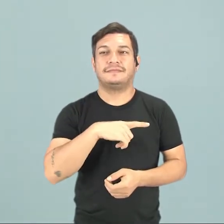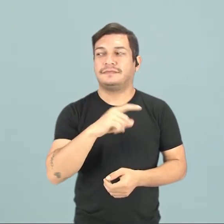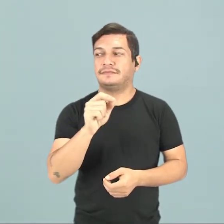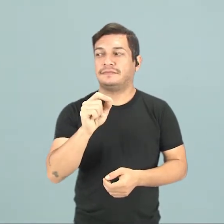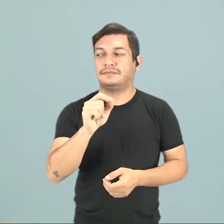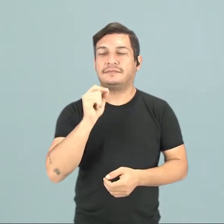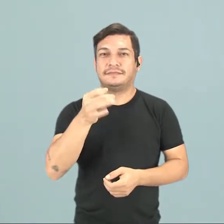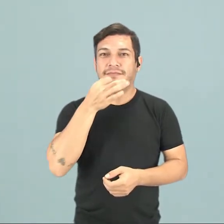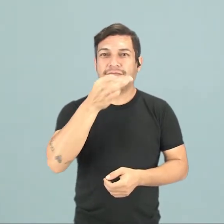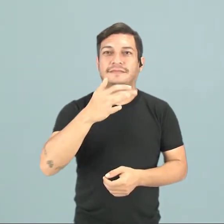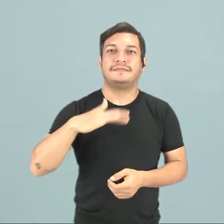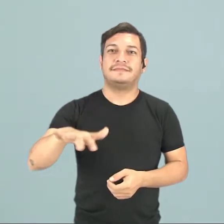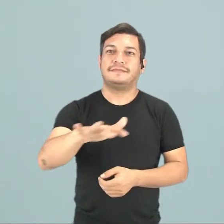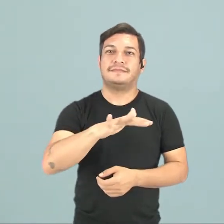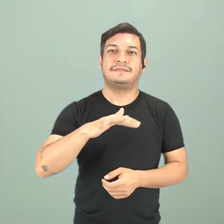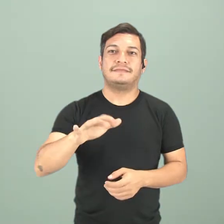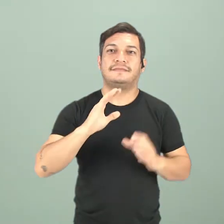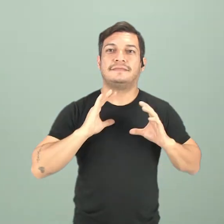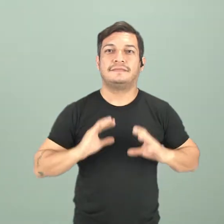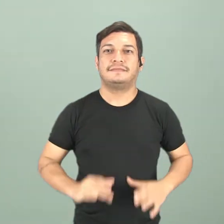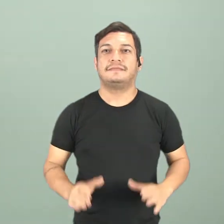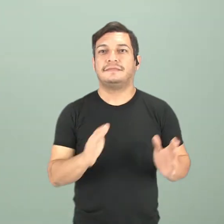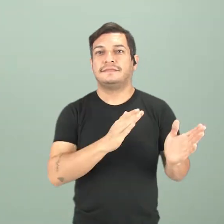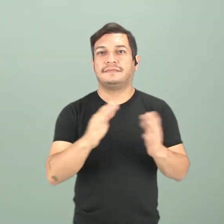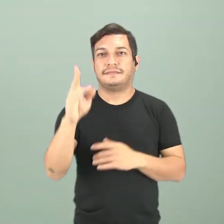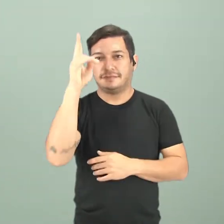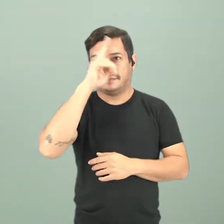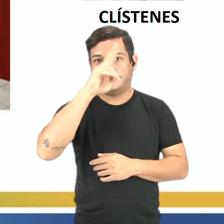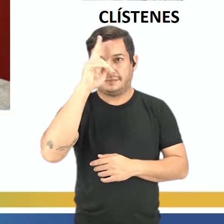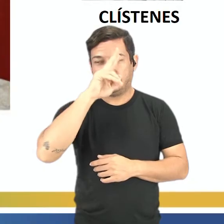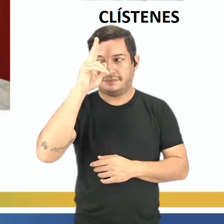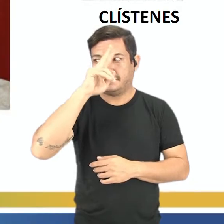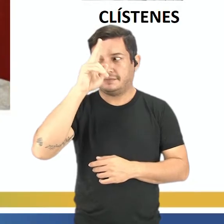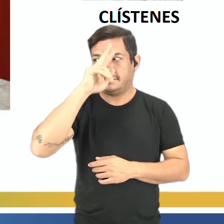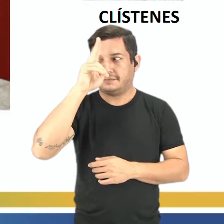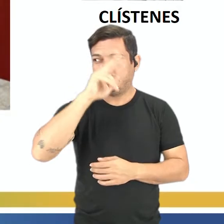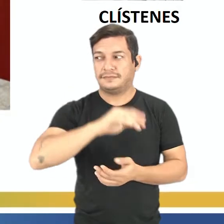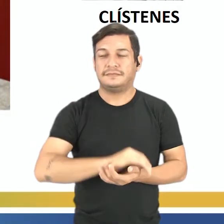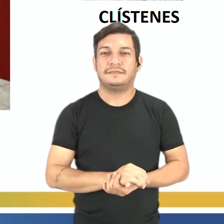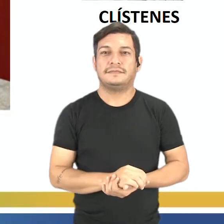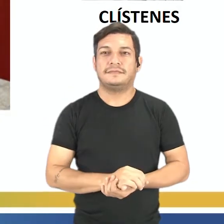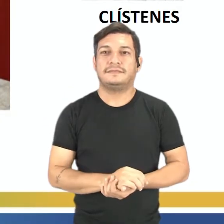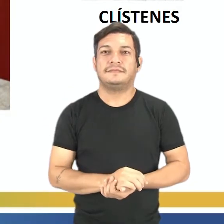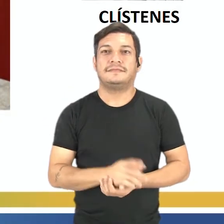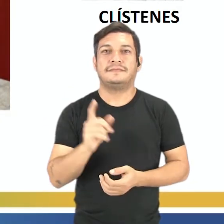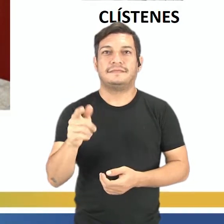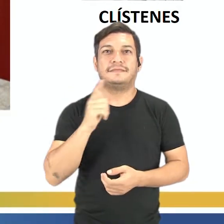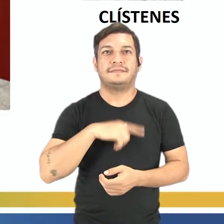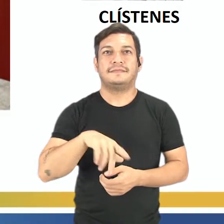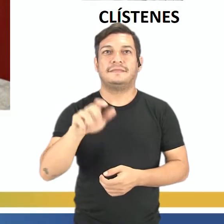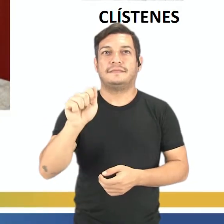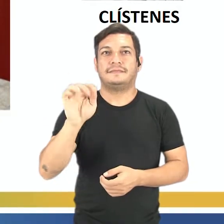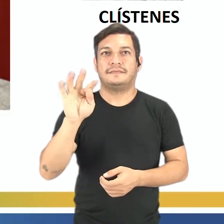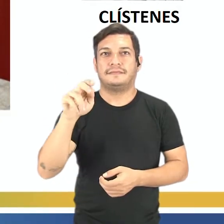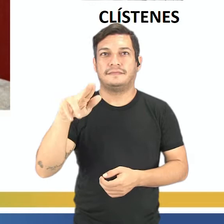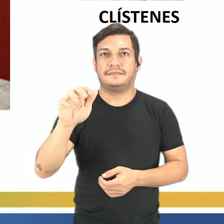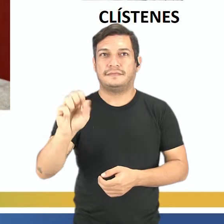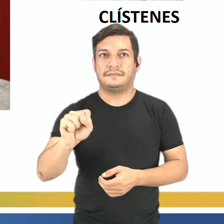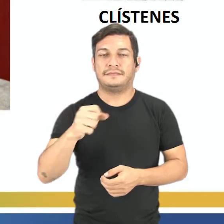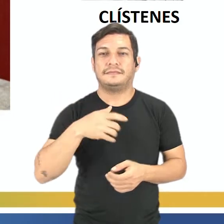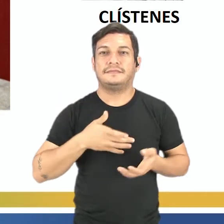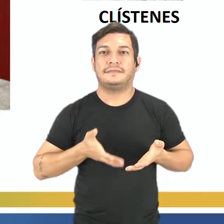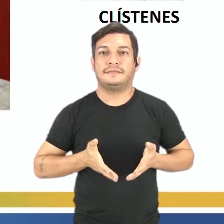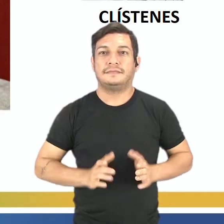a cidadania no decorrer da história. Então, no século V a.C., em Atenas, nasceu a democracia. O